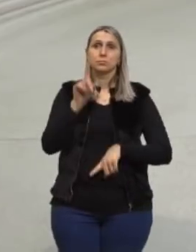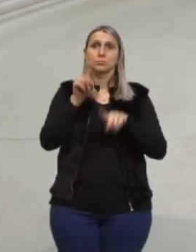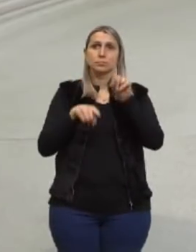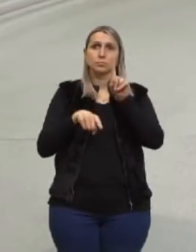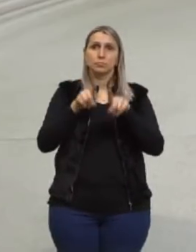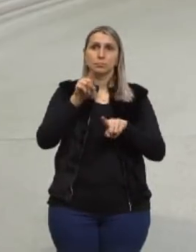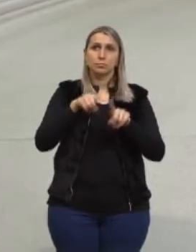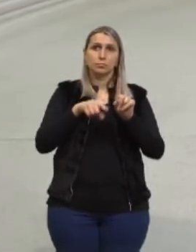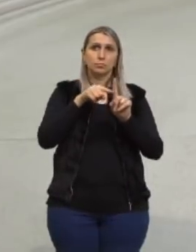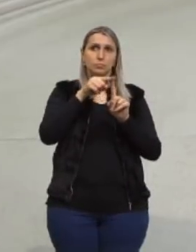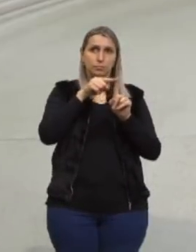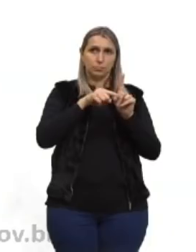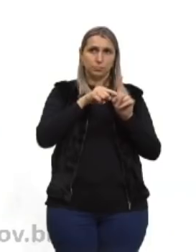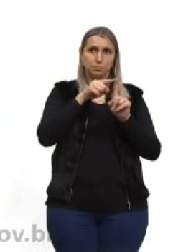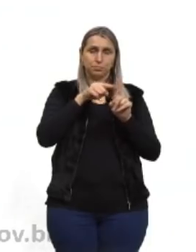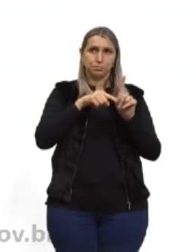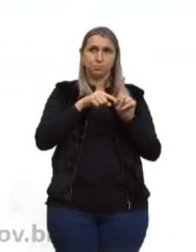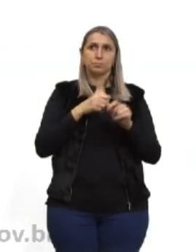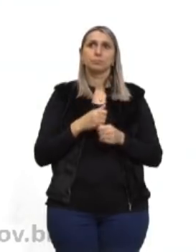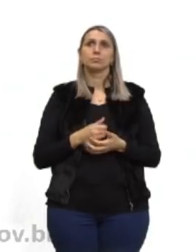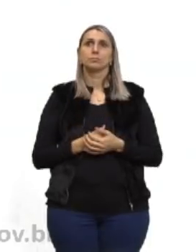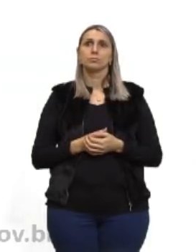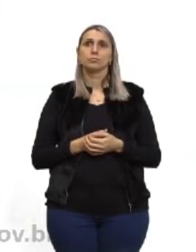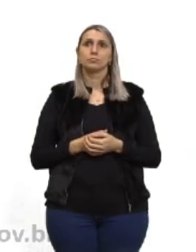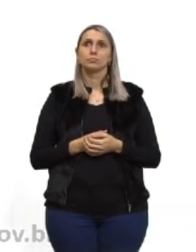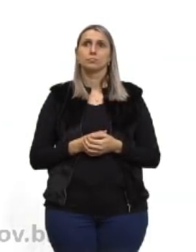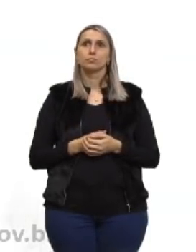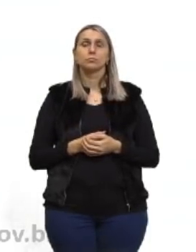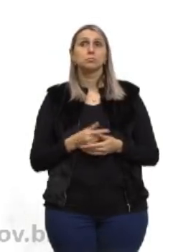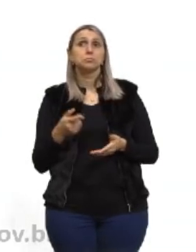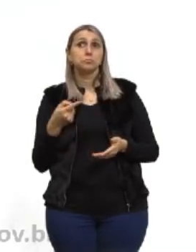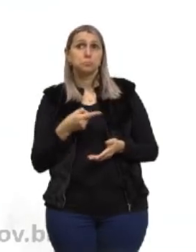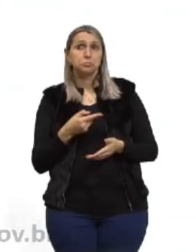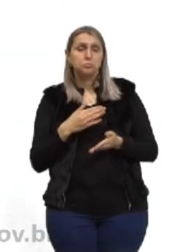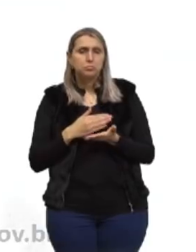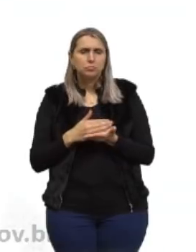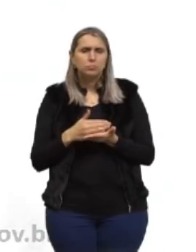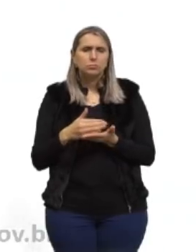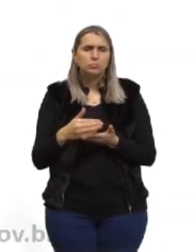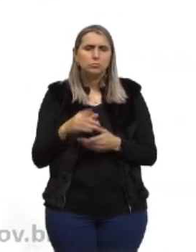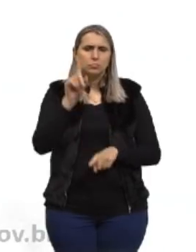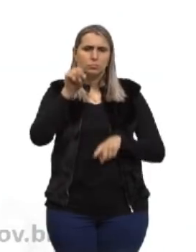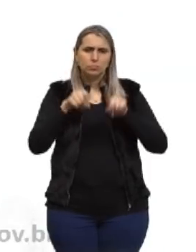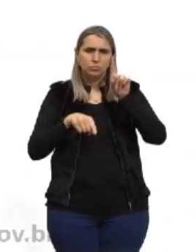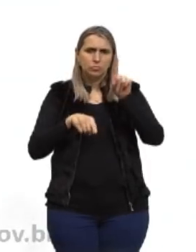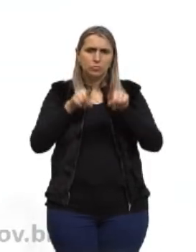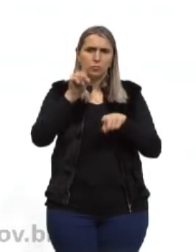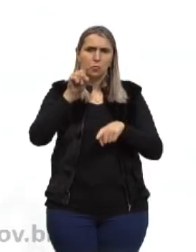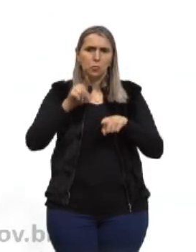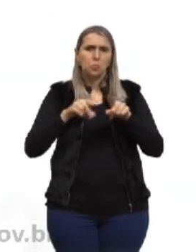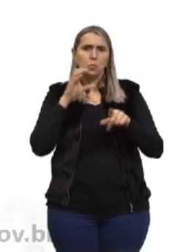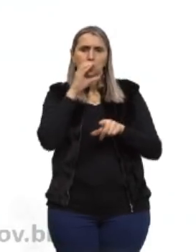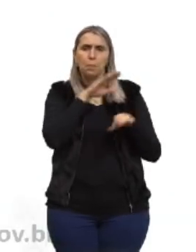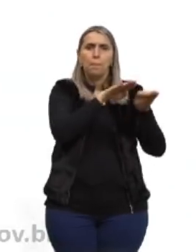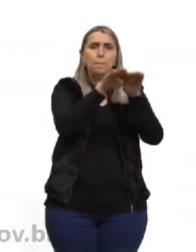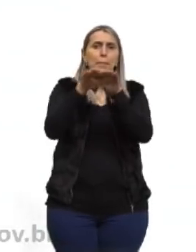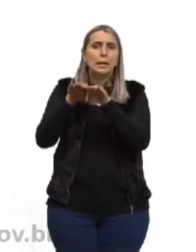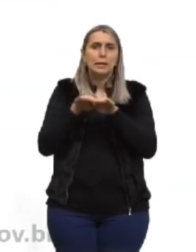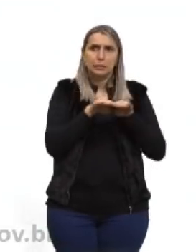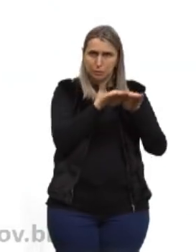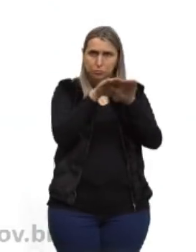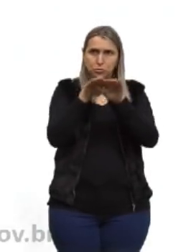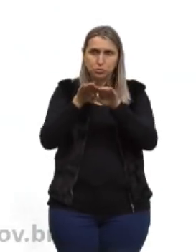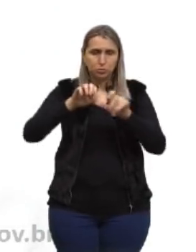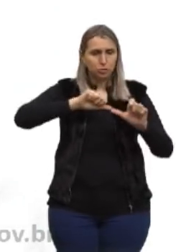temperatura tranquilo e aí a gente entra na intao pia padrão de reação o que que é